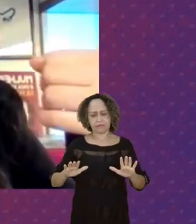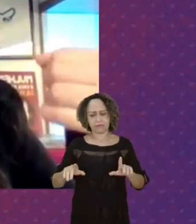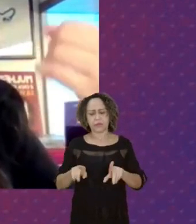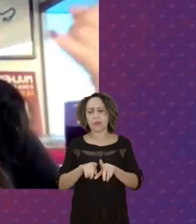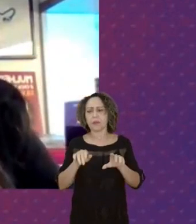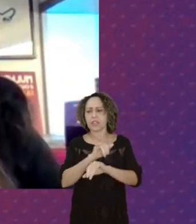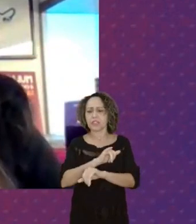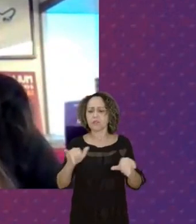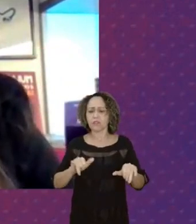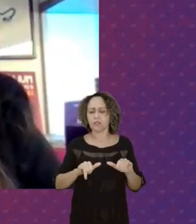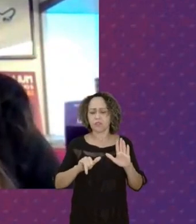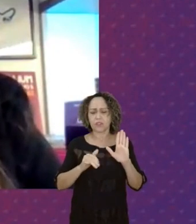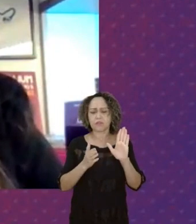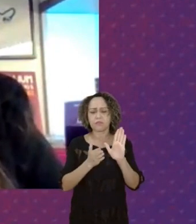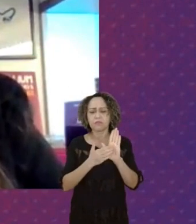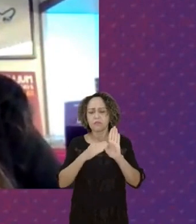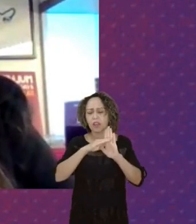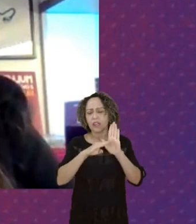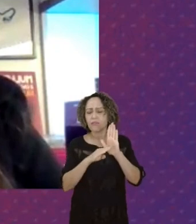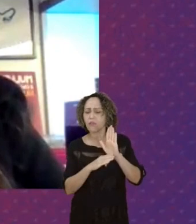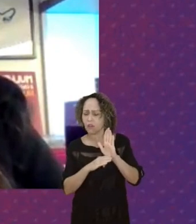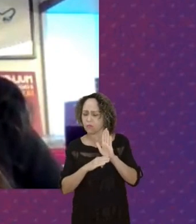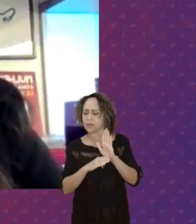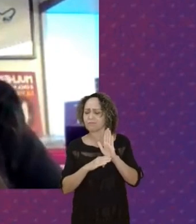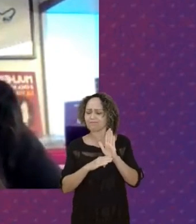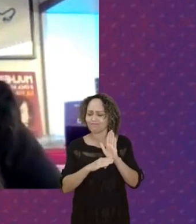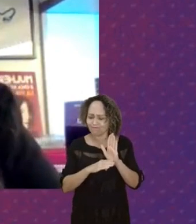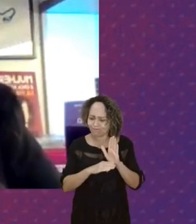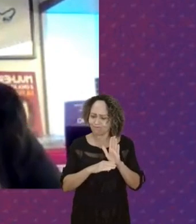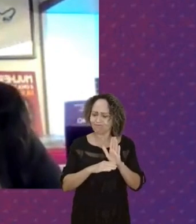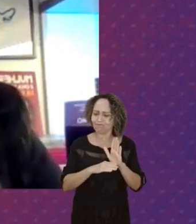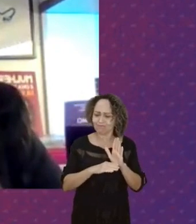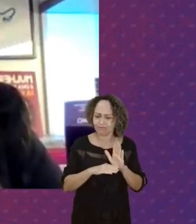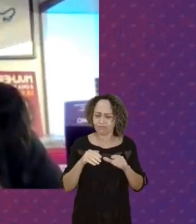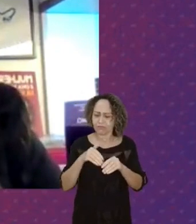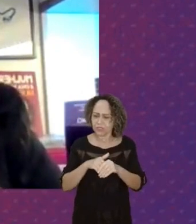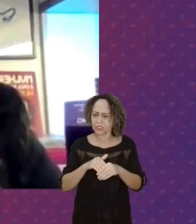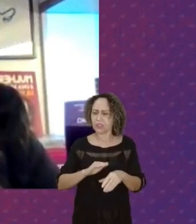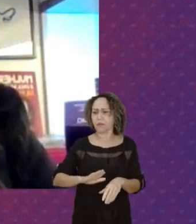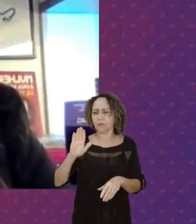plataformas de campanha ou planos de governo, acarreta, sobretudo quando a forma de